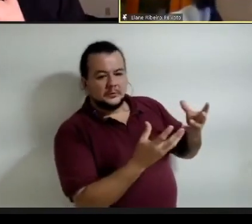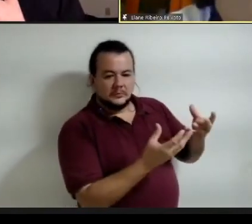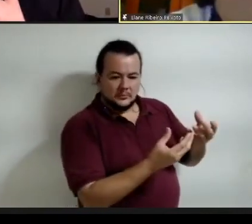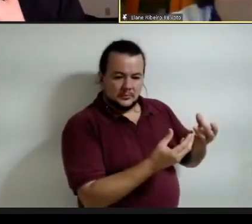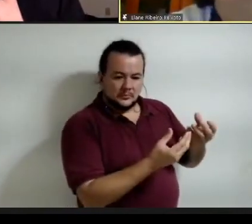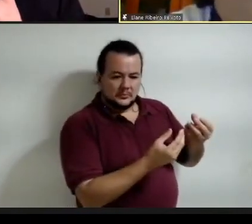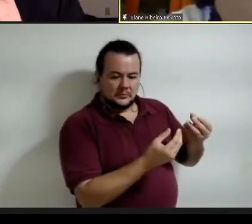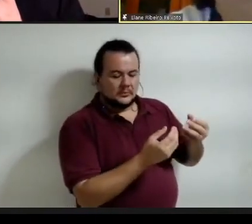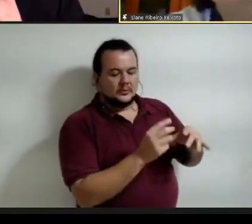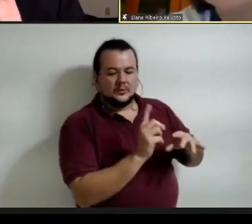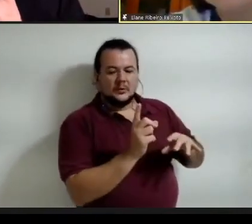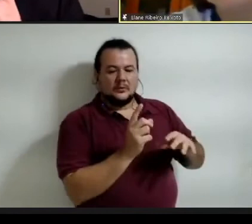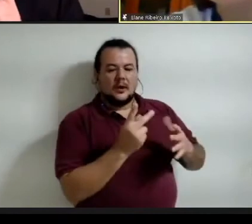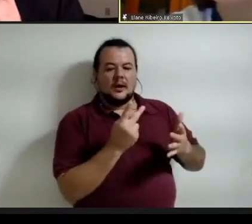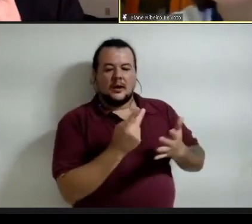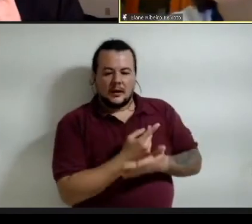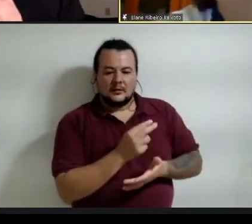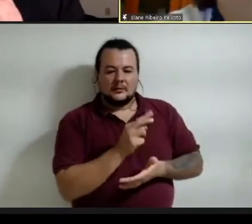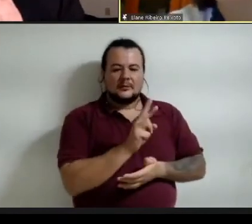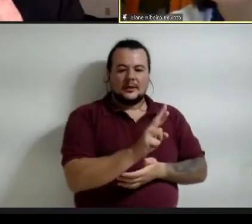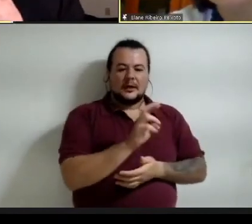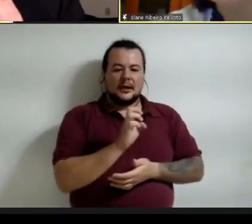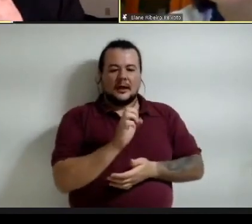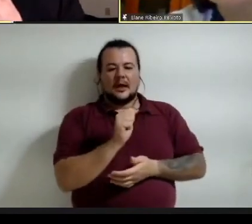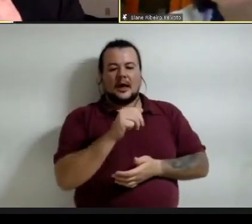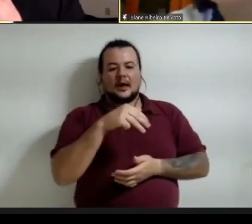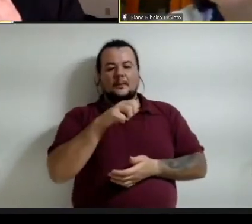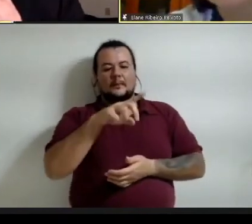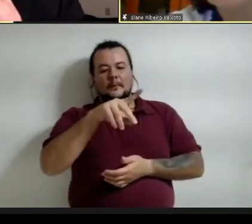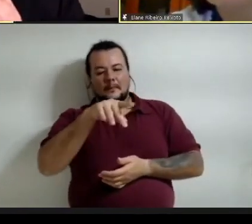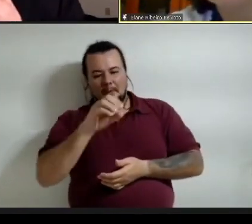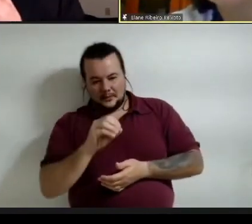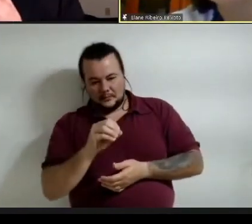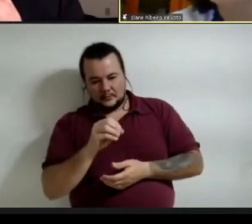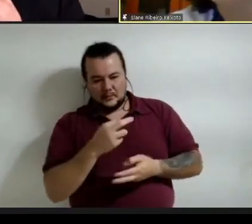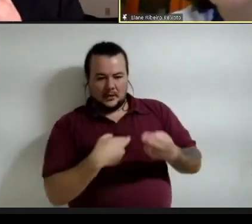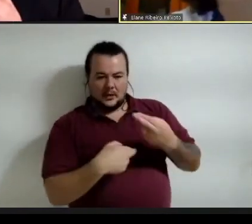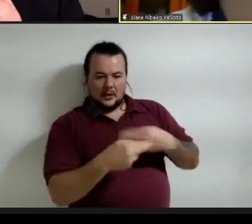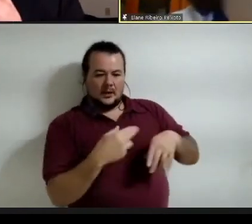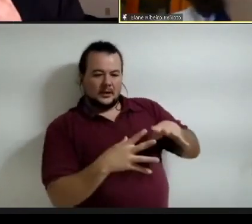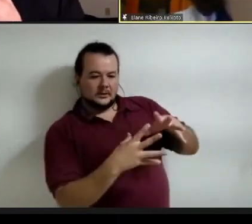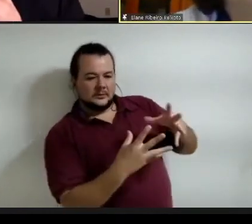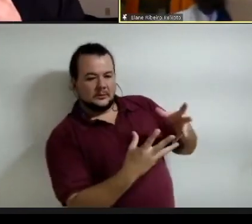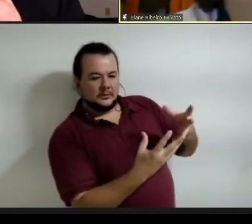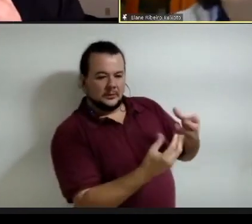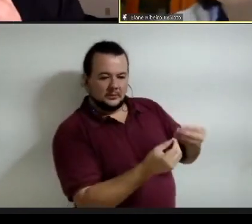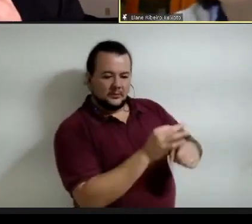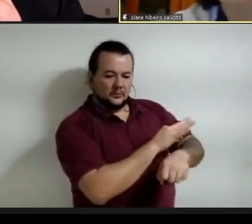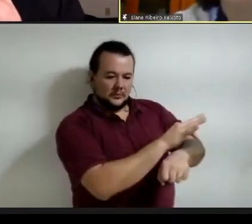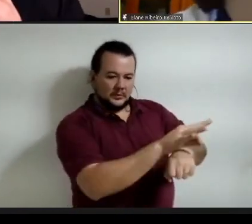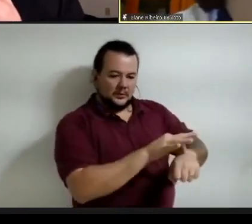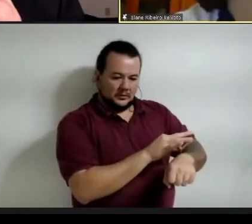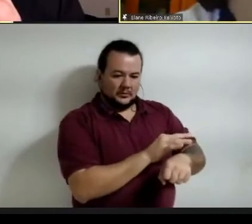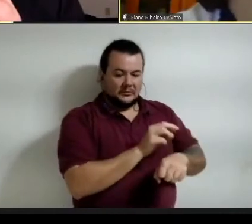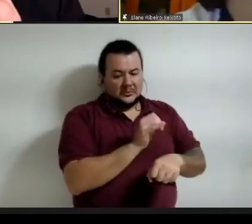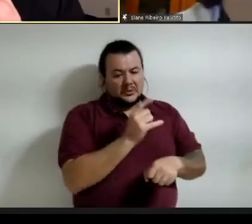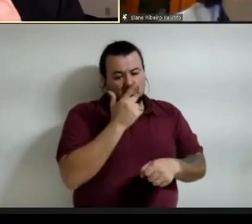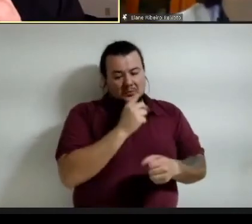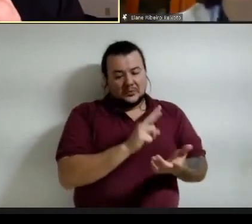rearmando a relação entre mundo e arquitetura, caso ainda seja possível traduzirmos nesses termos.